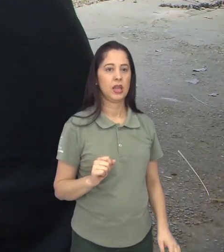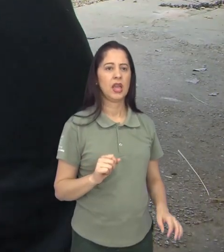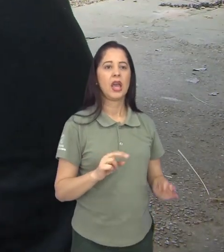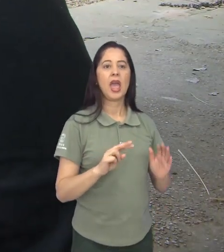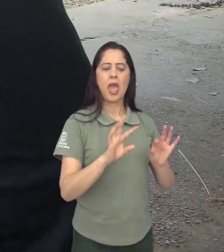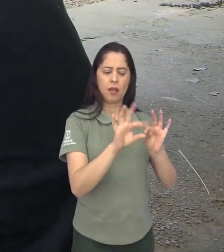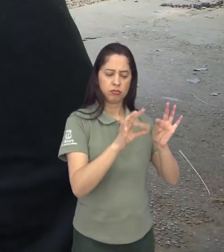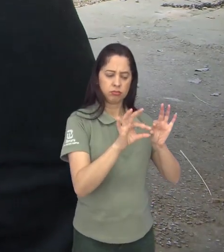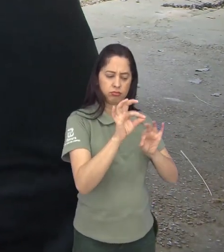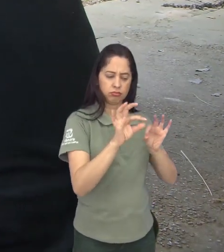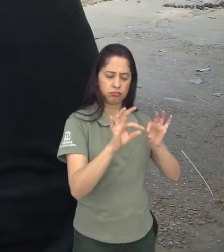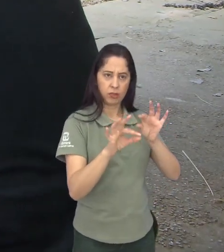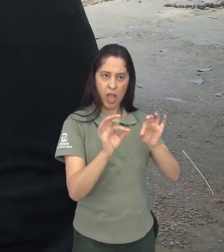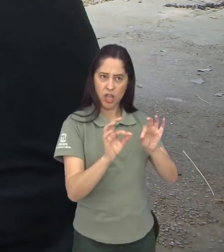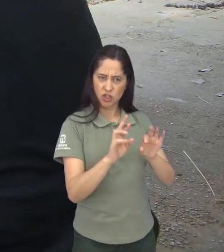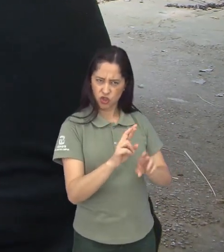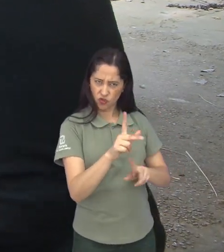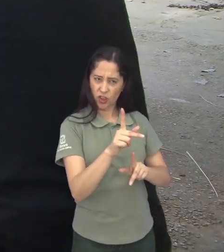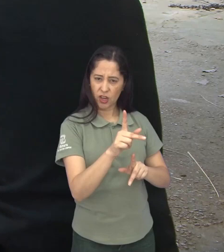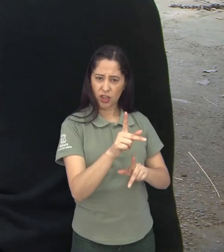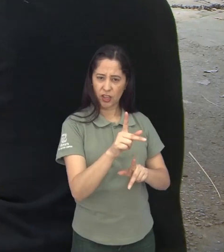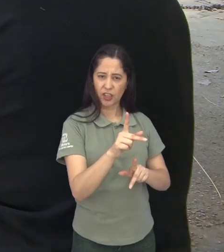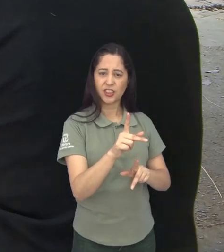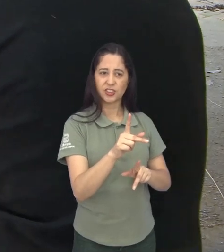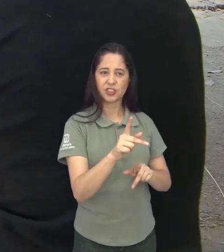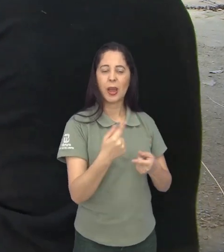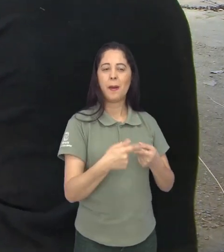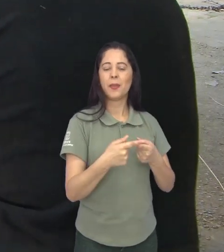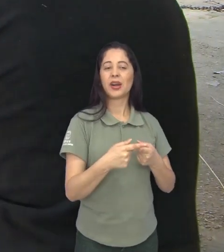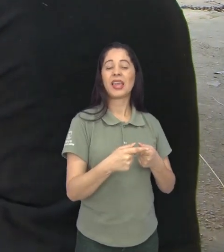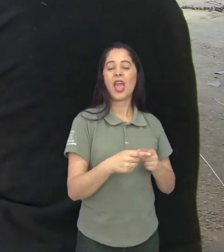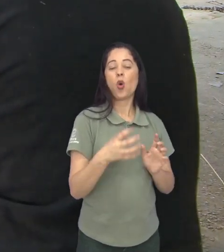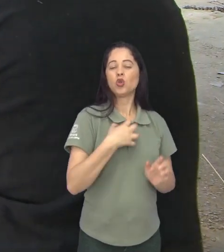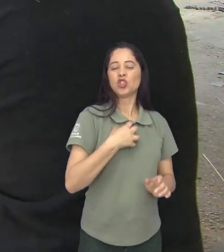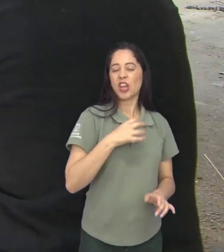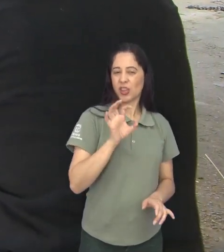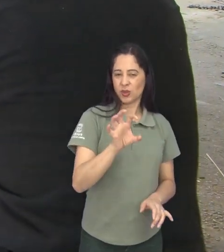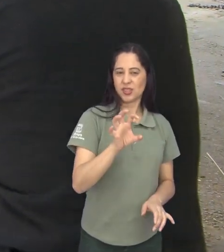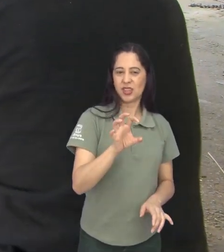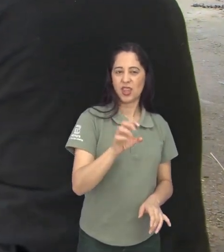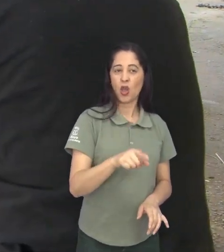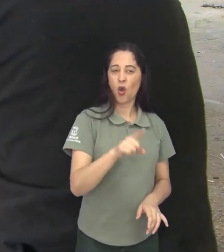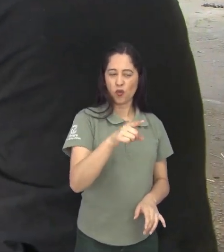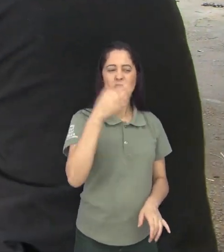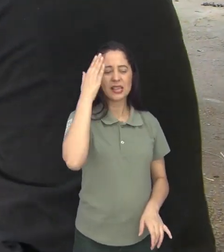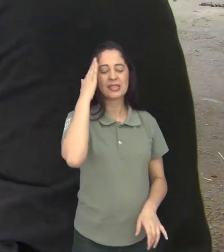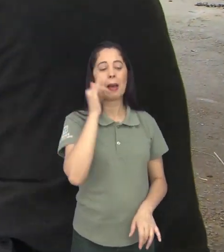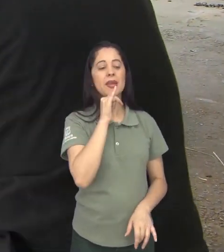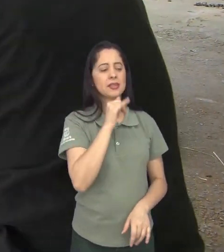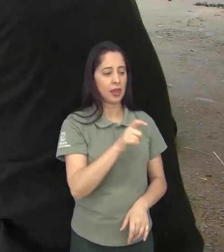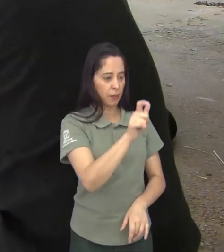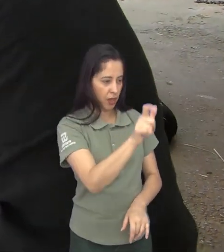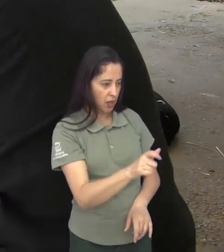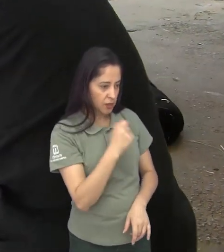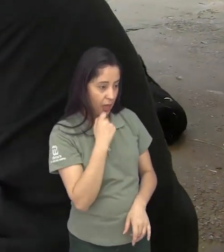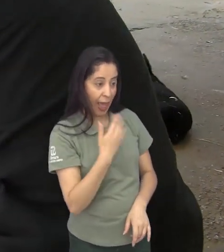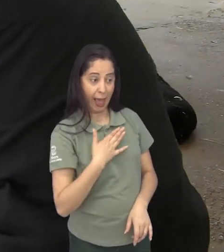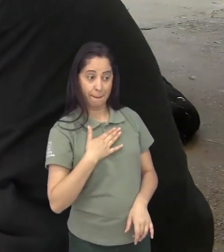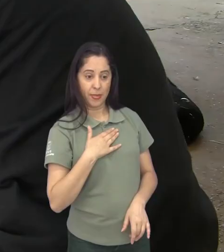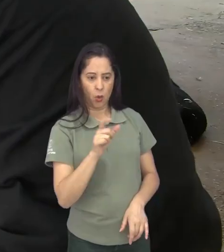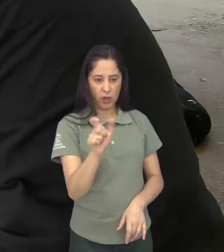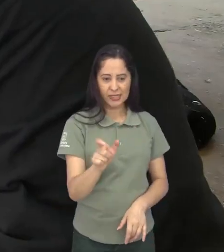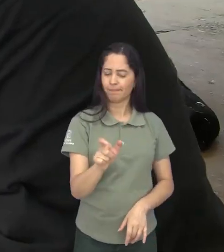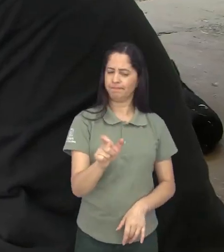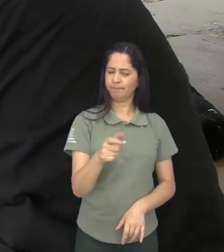E é um amarrio diferente dos isso, demais. É diferente. Que tem a sua própria marca. Isso, você sabe identificar um produto seu